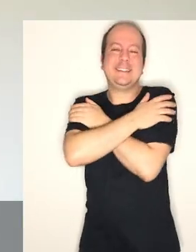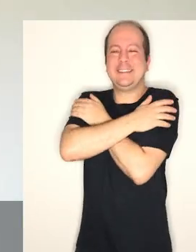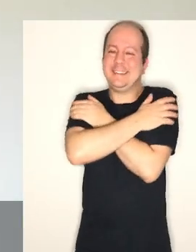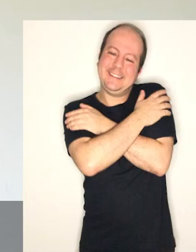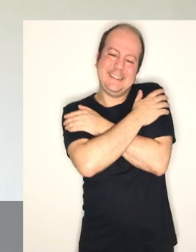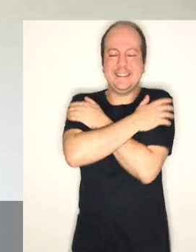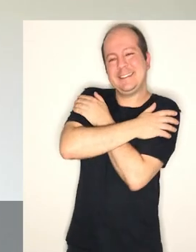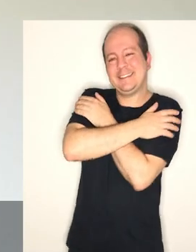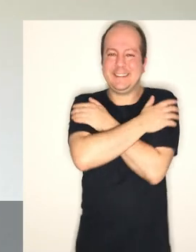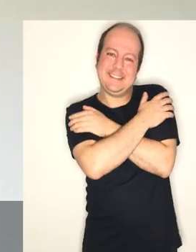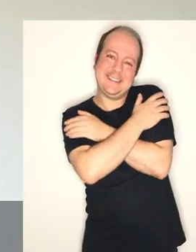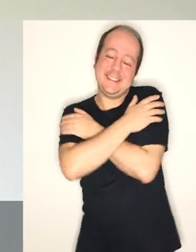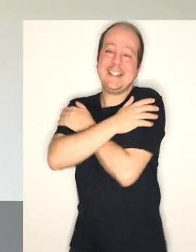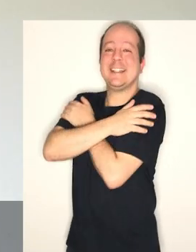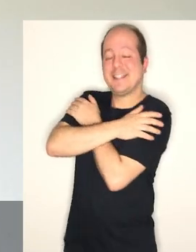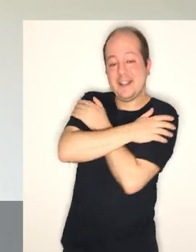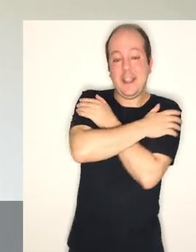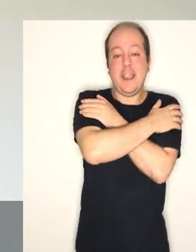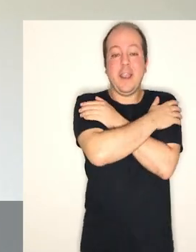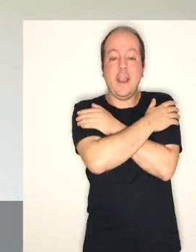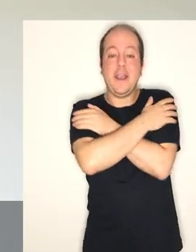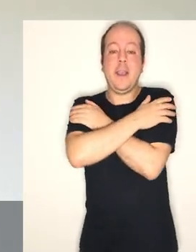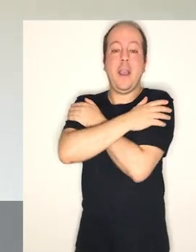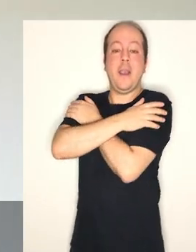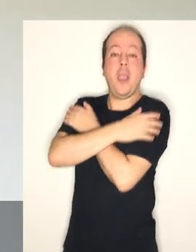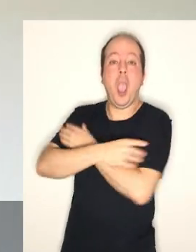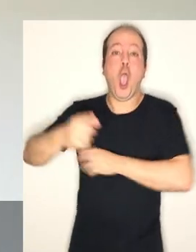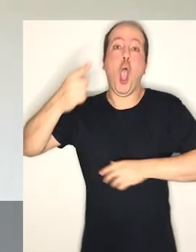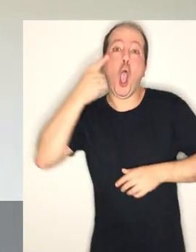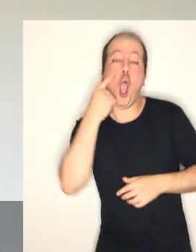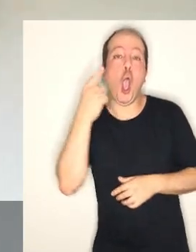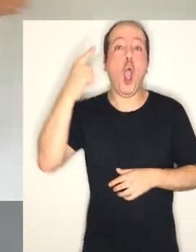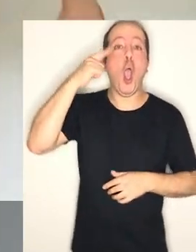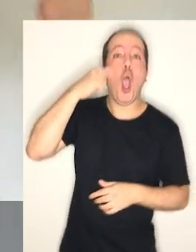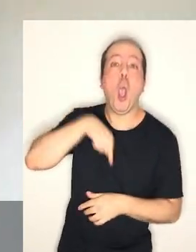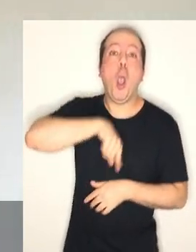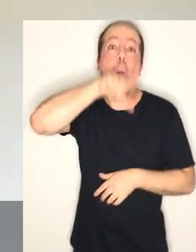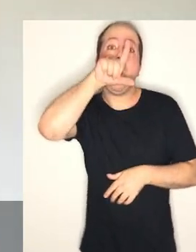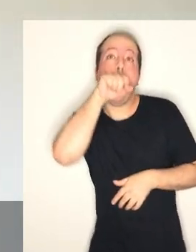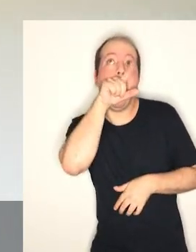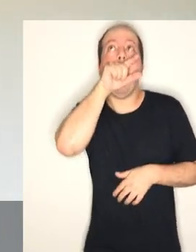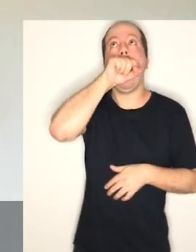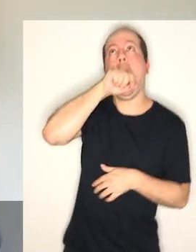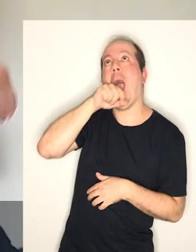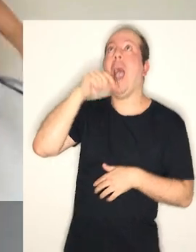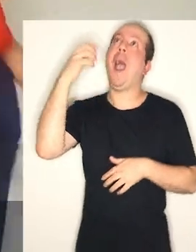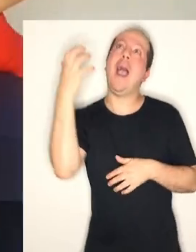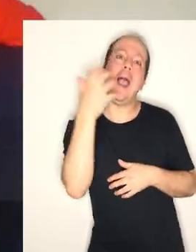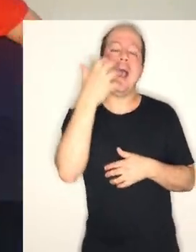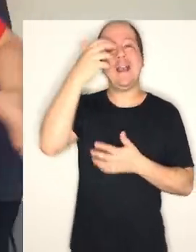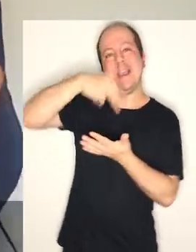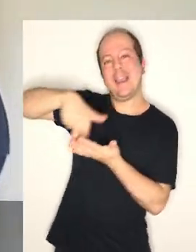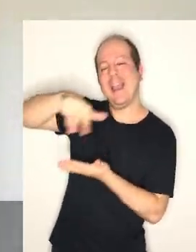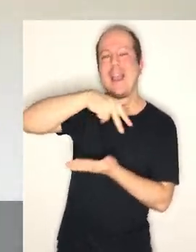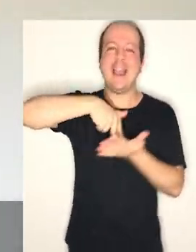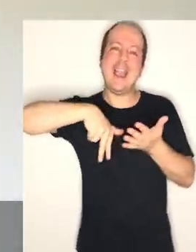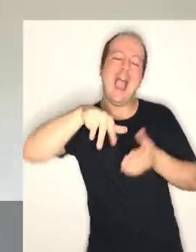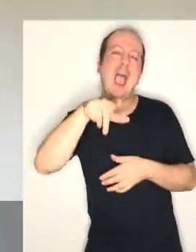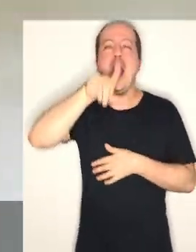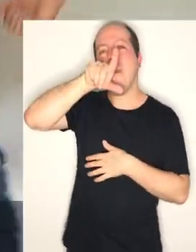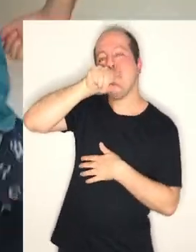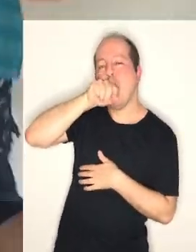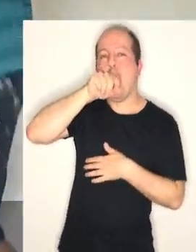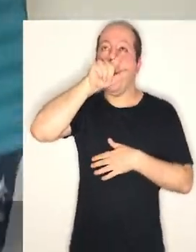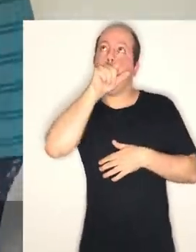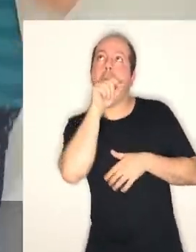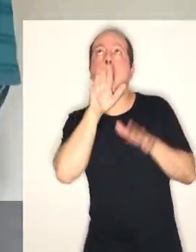um abraço lhe darei. Olha agora, olha a rolinha que dança, caiu no laço,